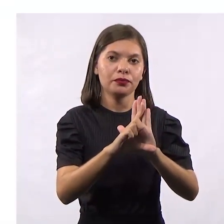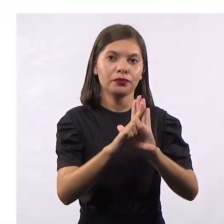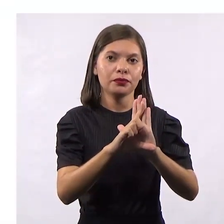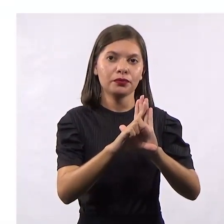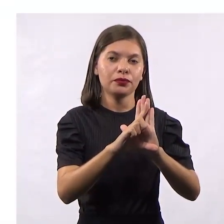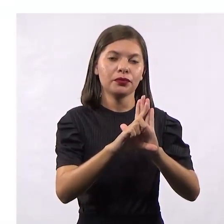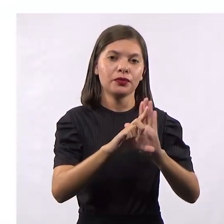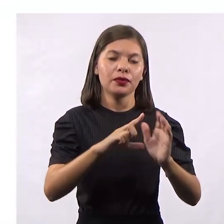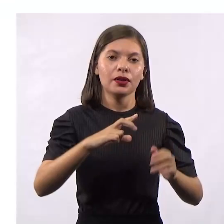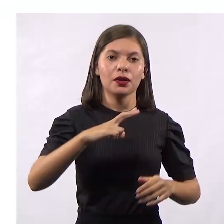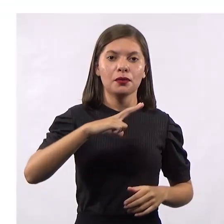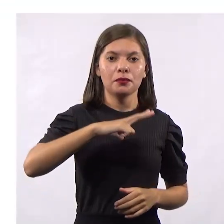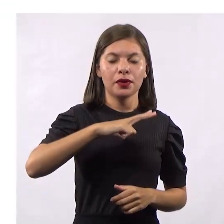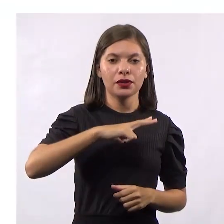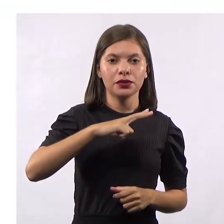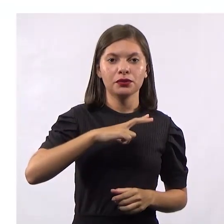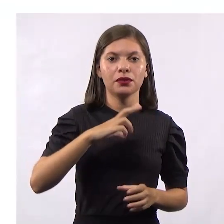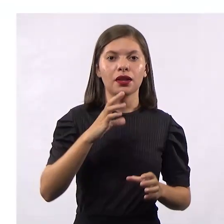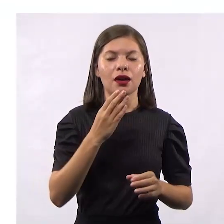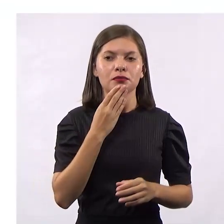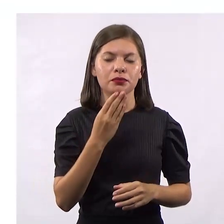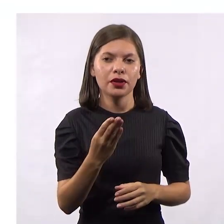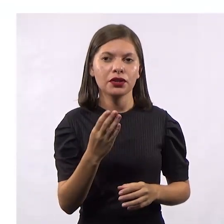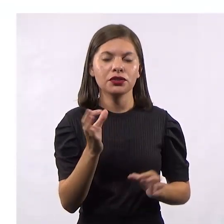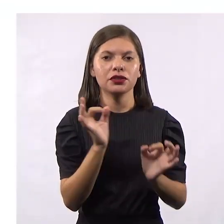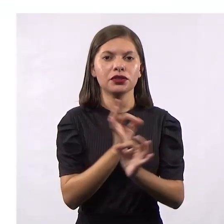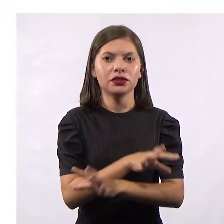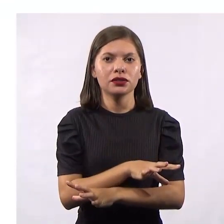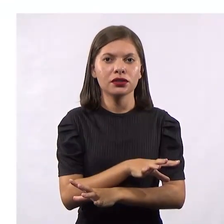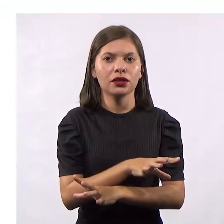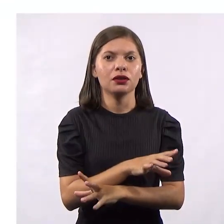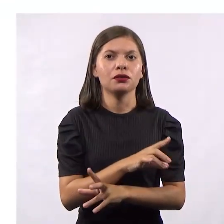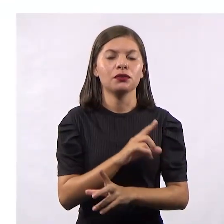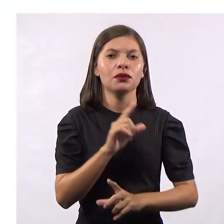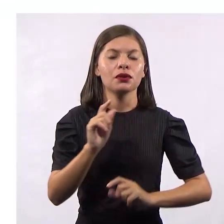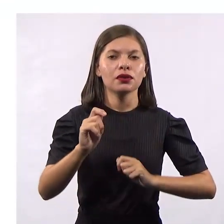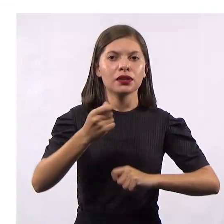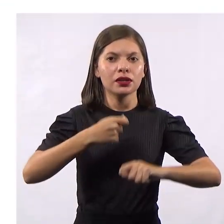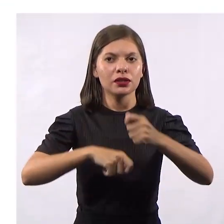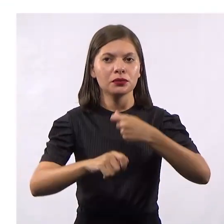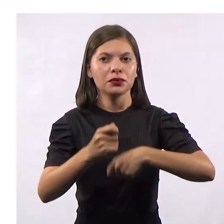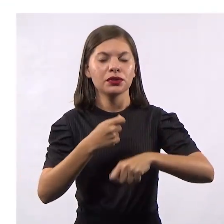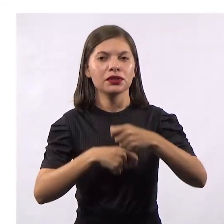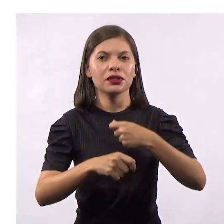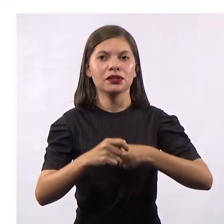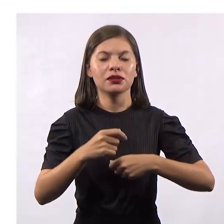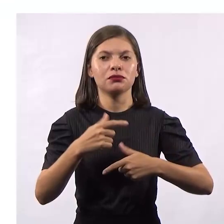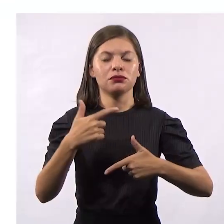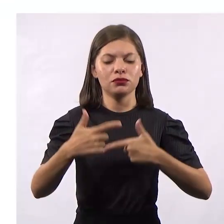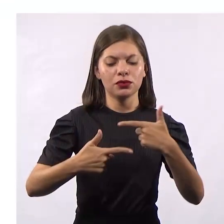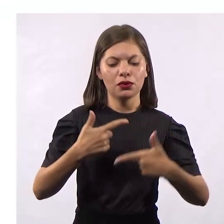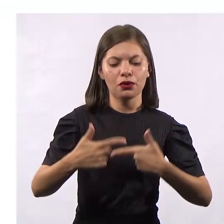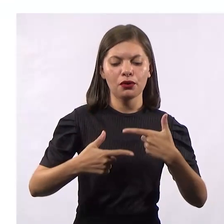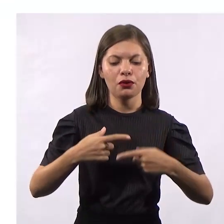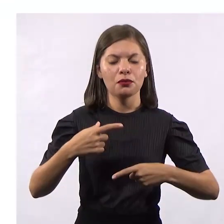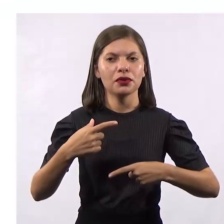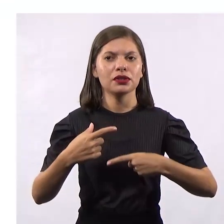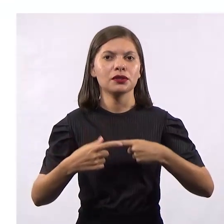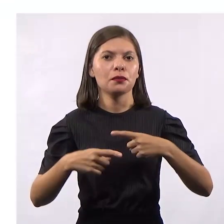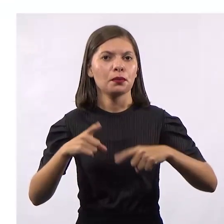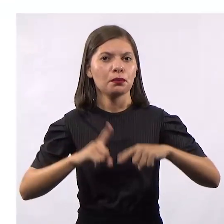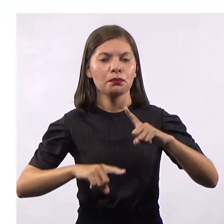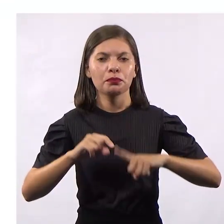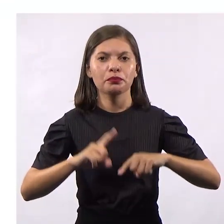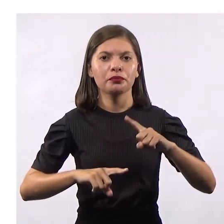de licitação. Então, o particular pode pedir a extinção do contrato no caso de supressão por parte da administração pública